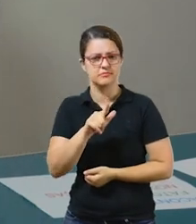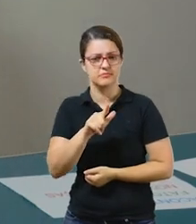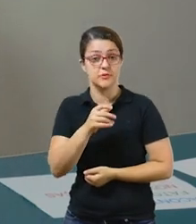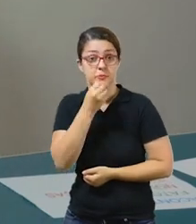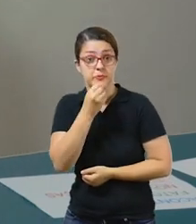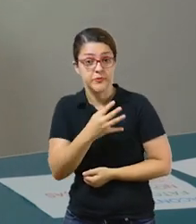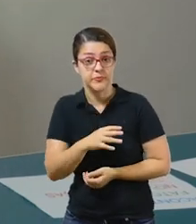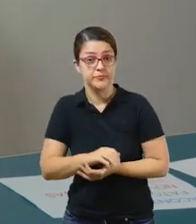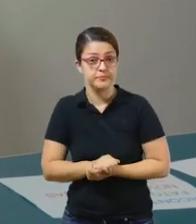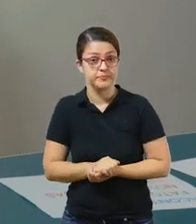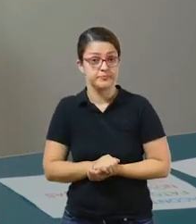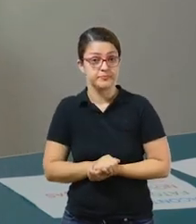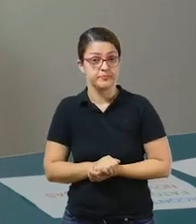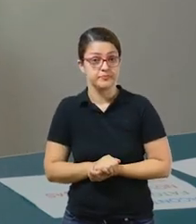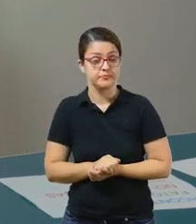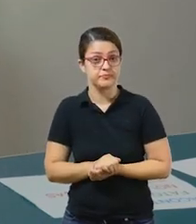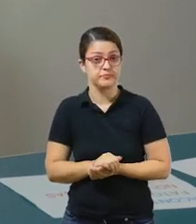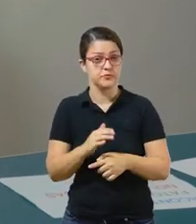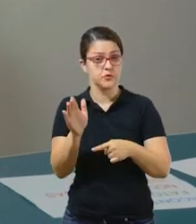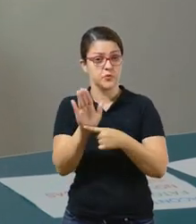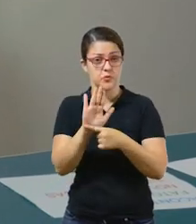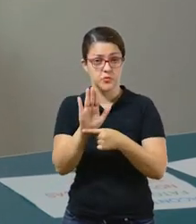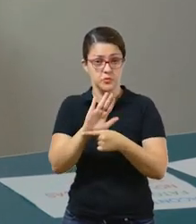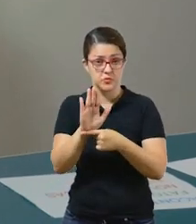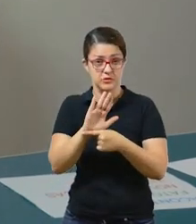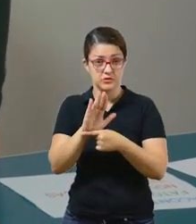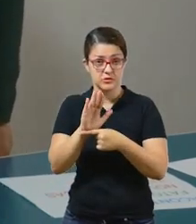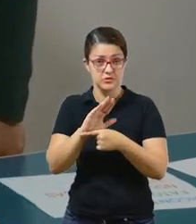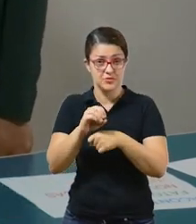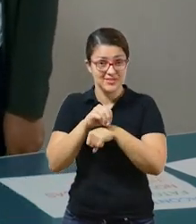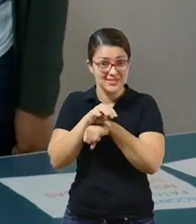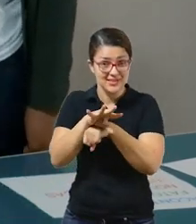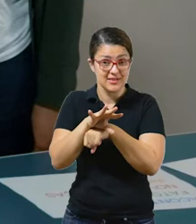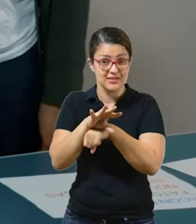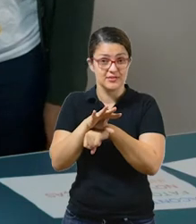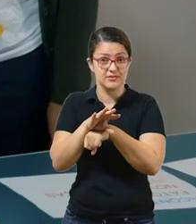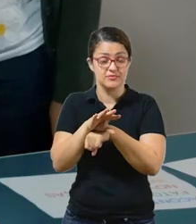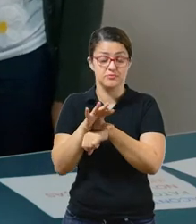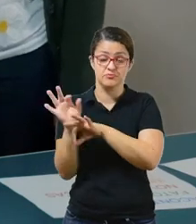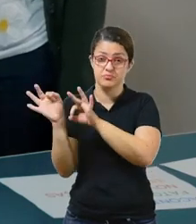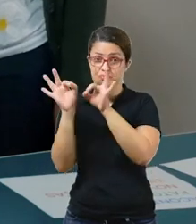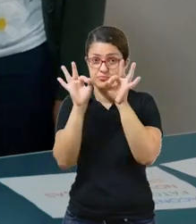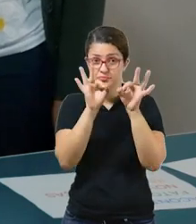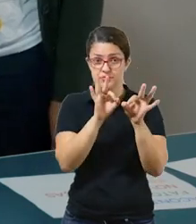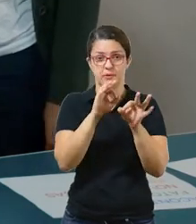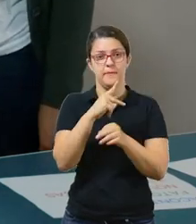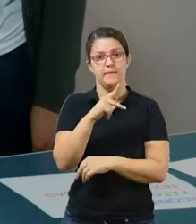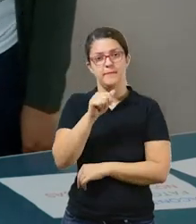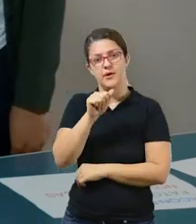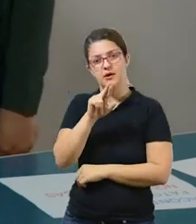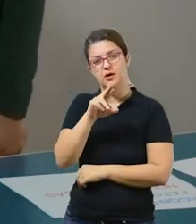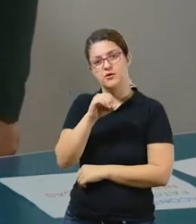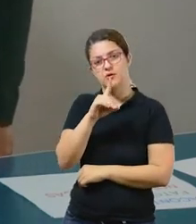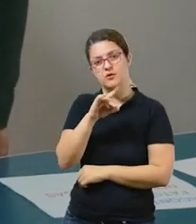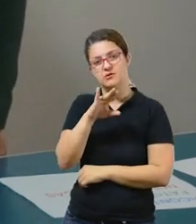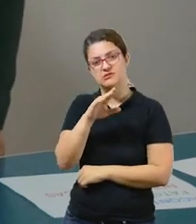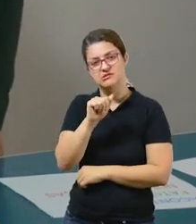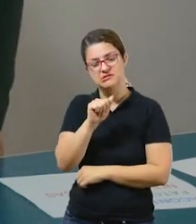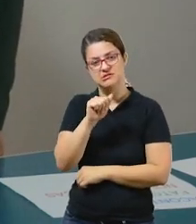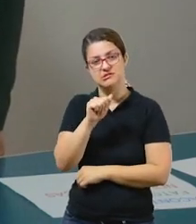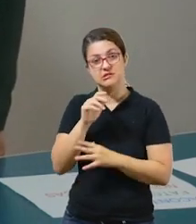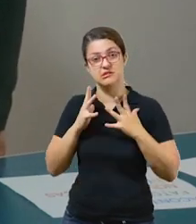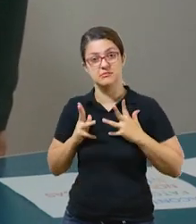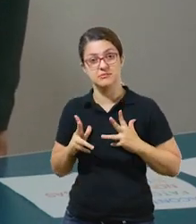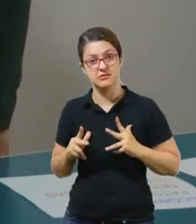joia. Assista os vídeos aqui indicados. Um é a paródia da higiene, feita a partir